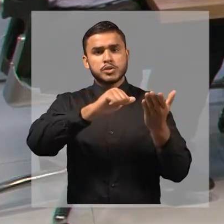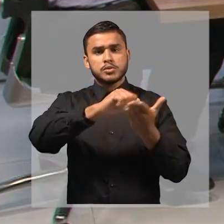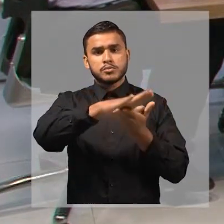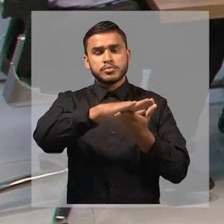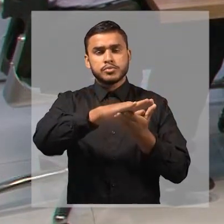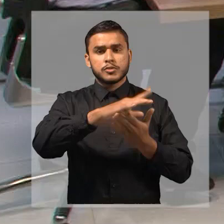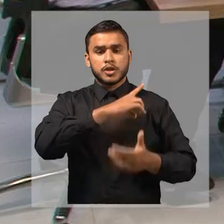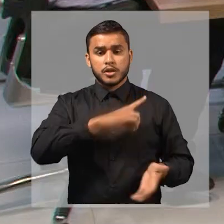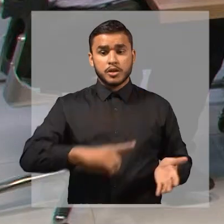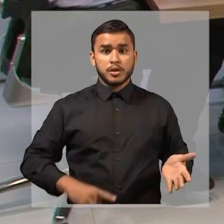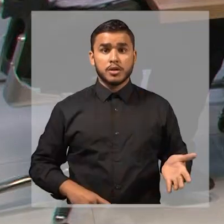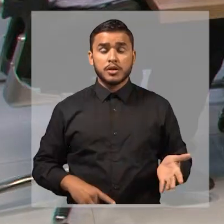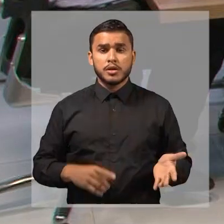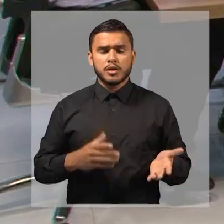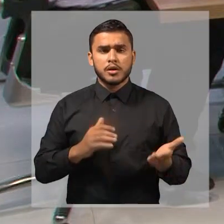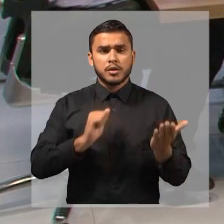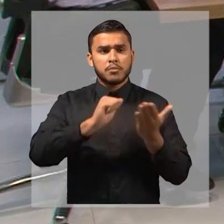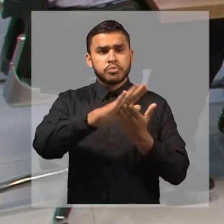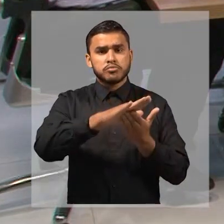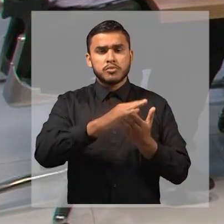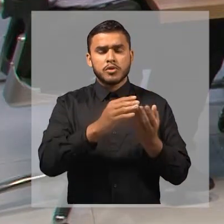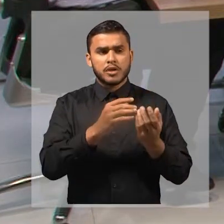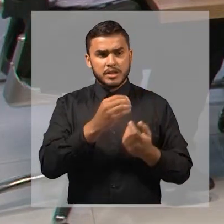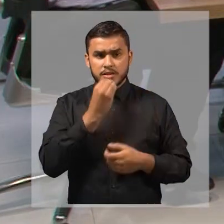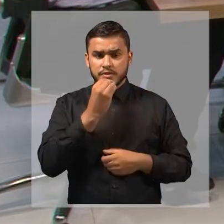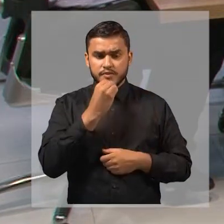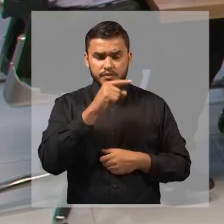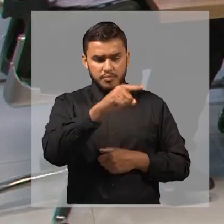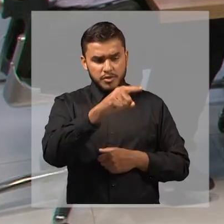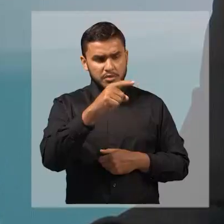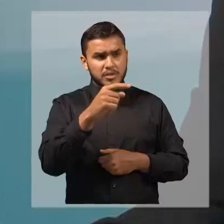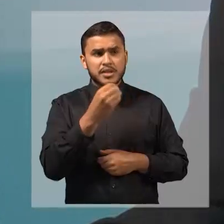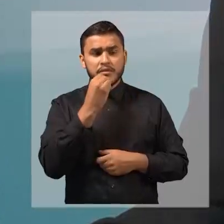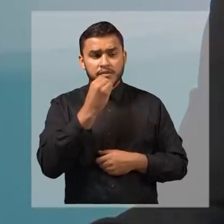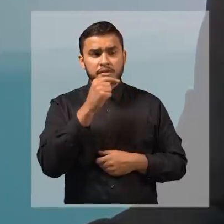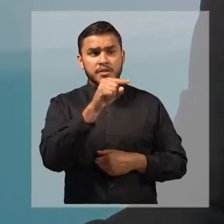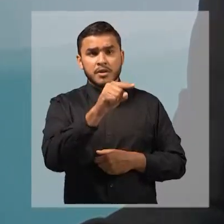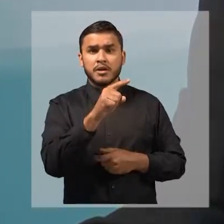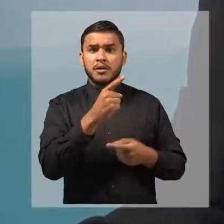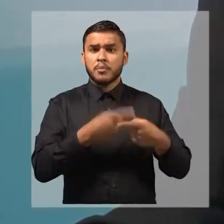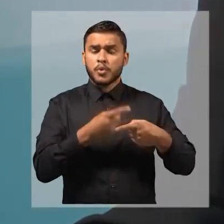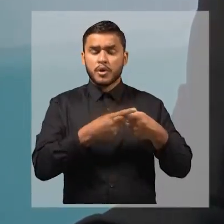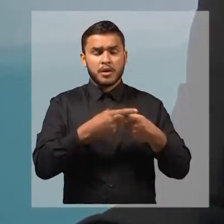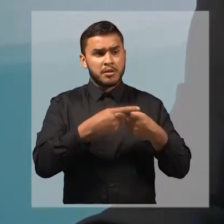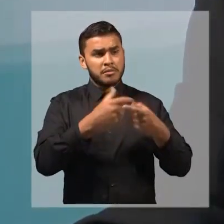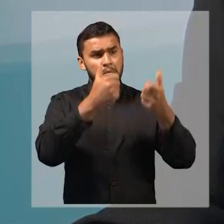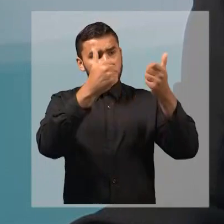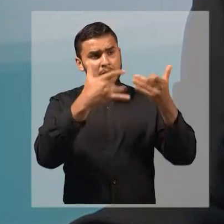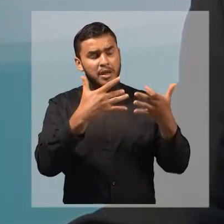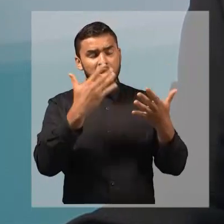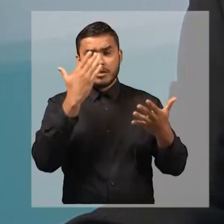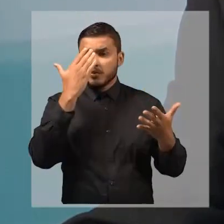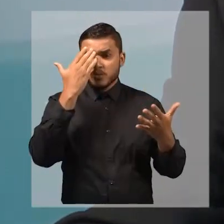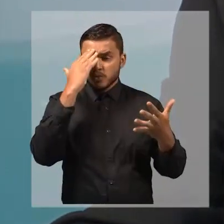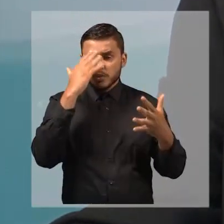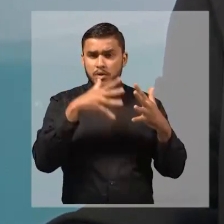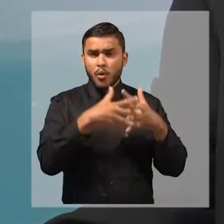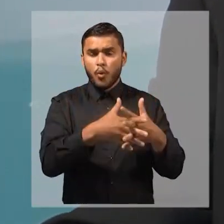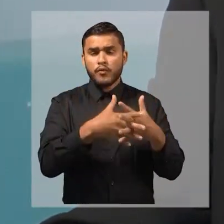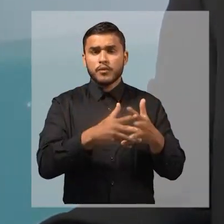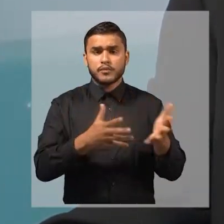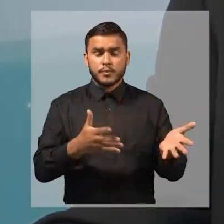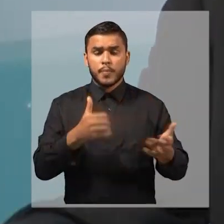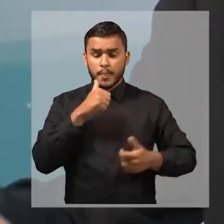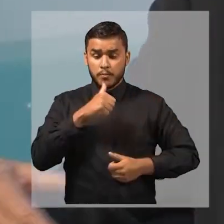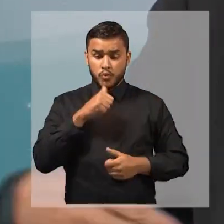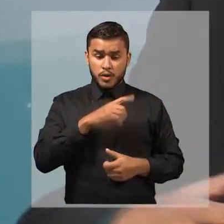impressão que, para não tomar nenhuma medida antipática que complique mais a aprovação da questão da Previdência e da